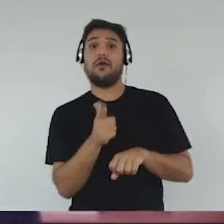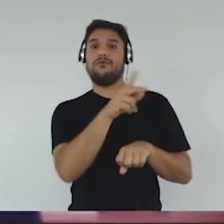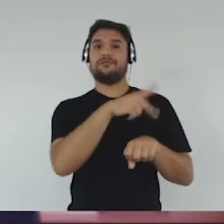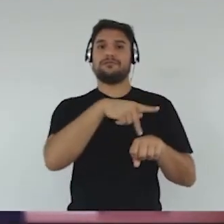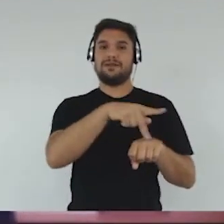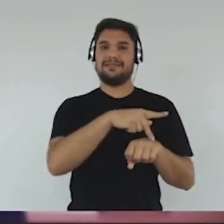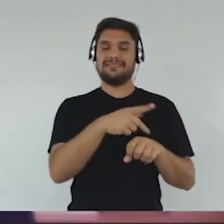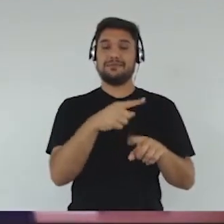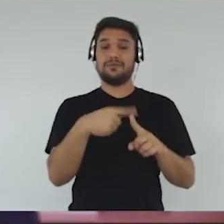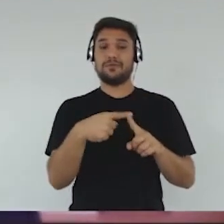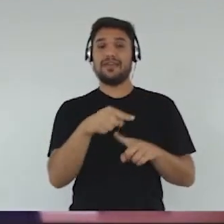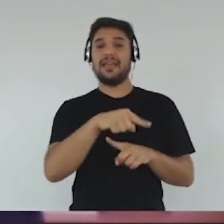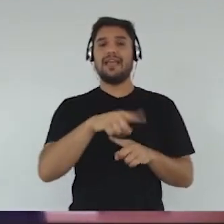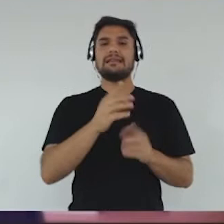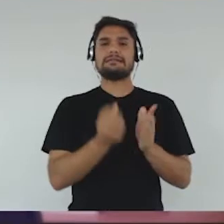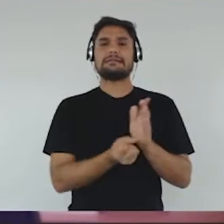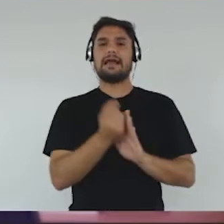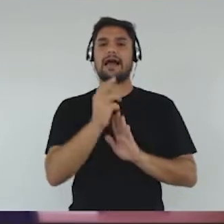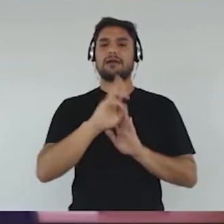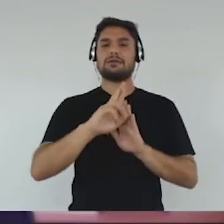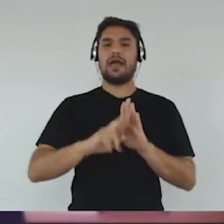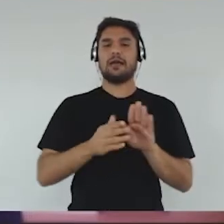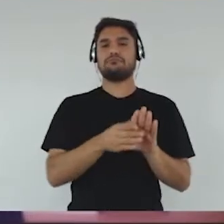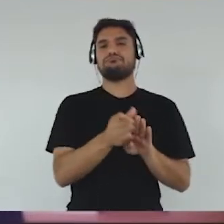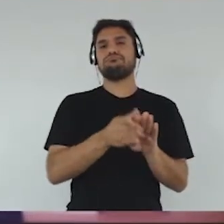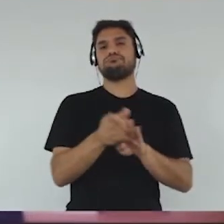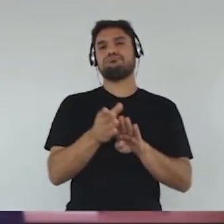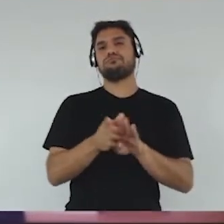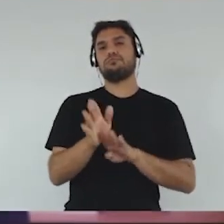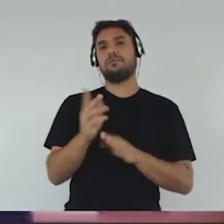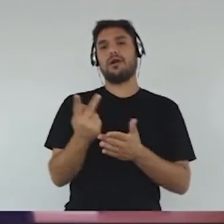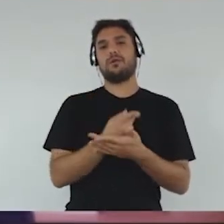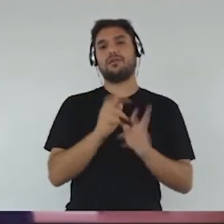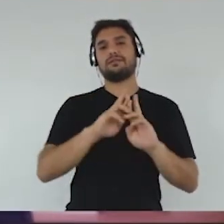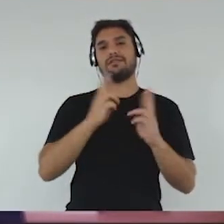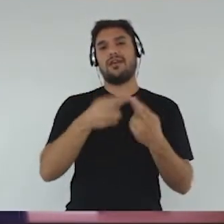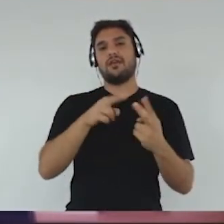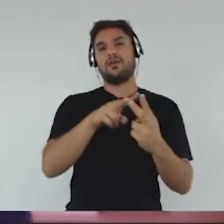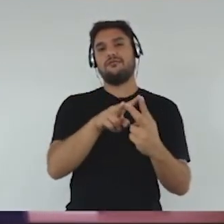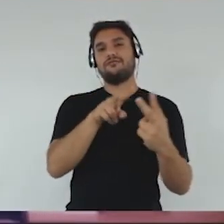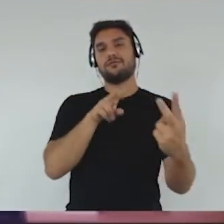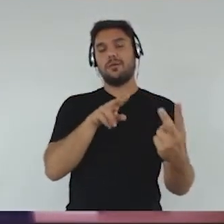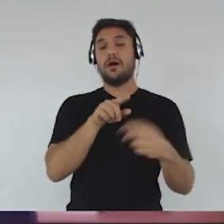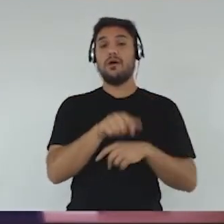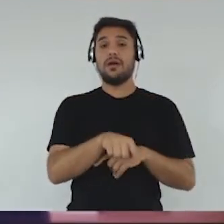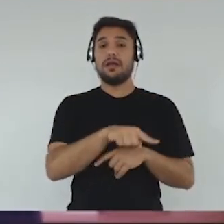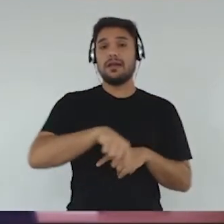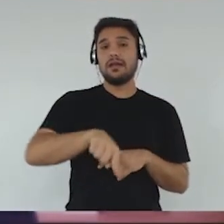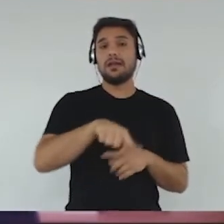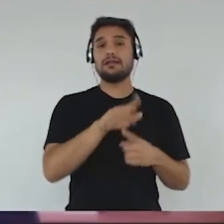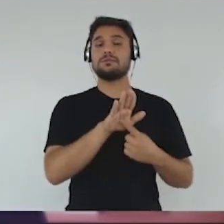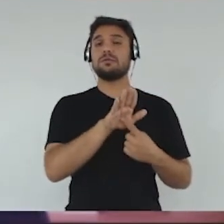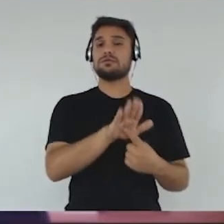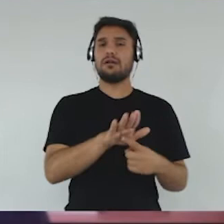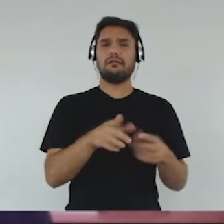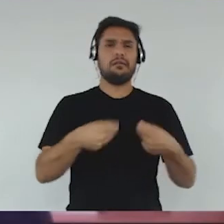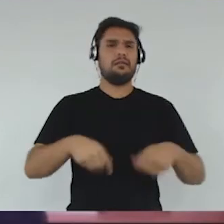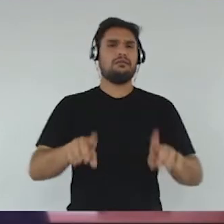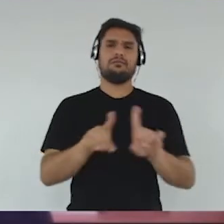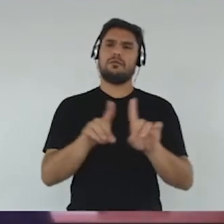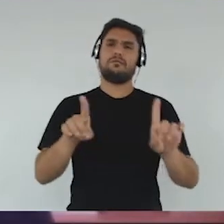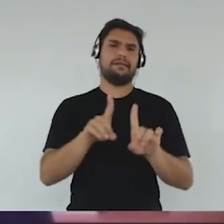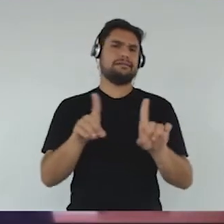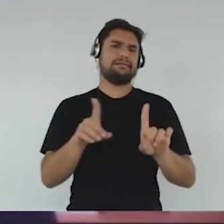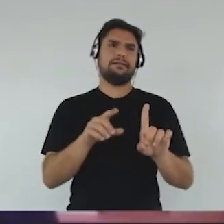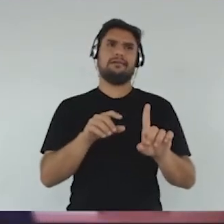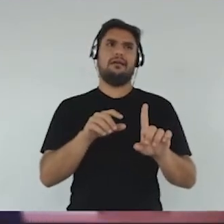quando apresentaram esses protocolos e essas diretrizes para a realização de audiências virtuais, mostrando que não há necessidade de